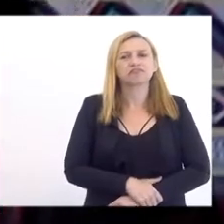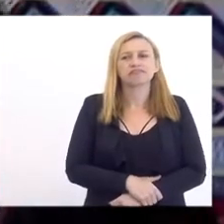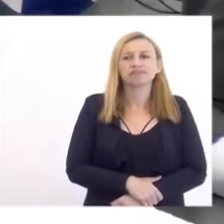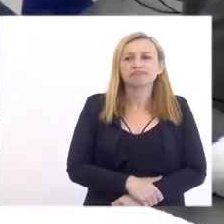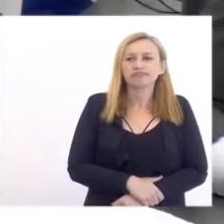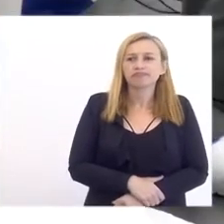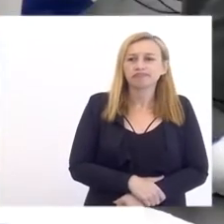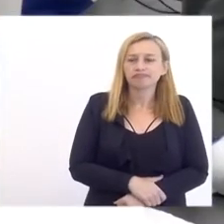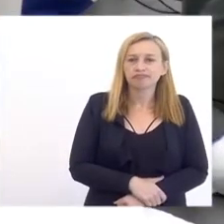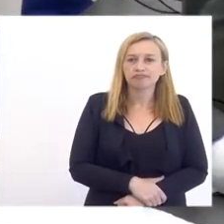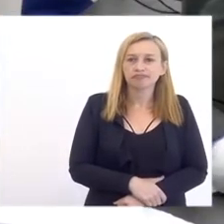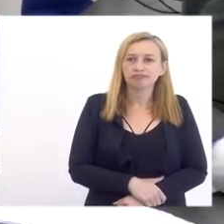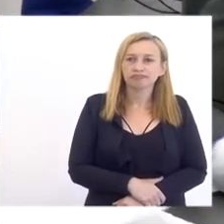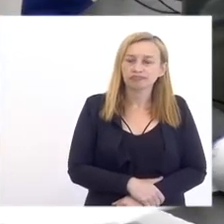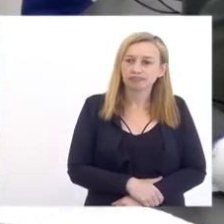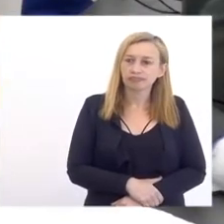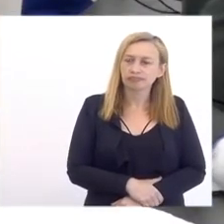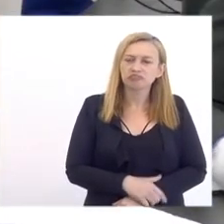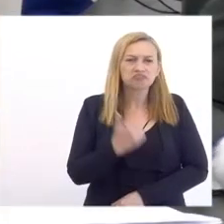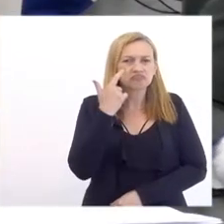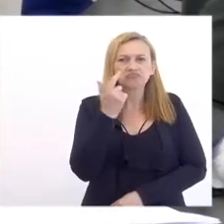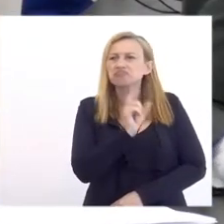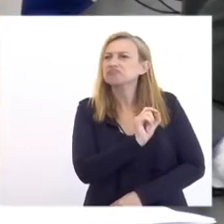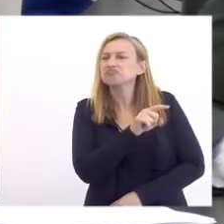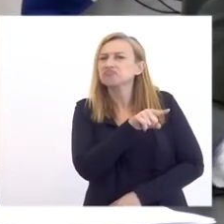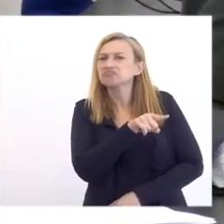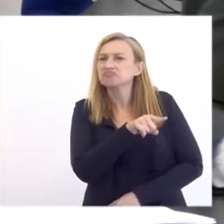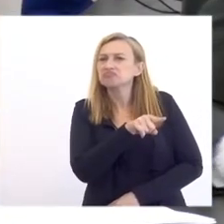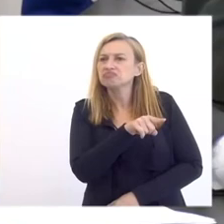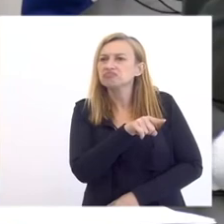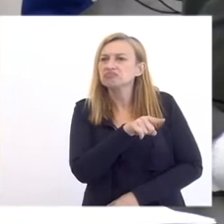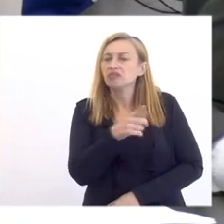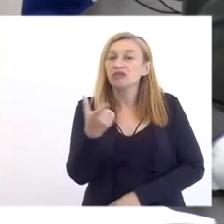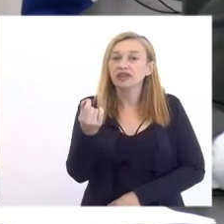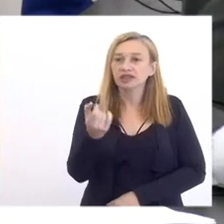Perfeito. Okay. É 20? O que, que é isso, hein? 20.